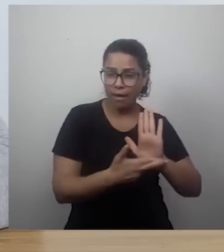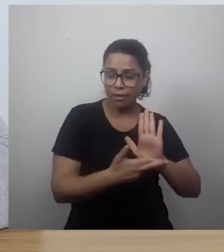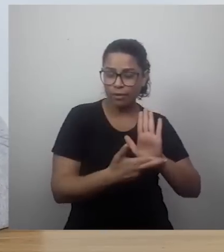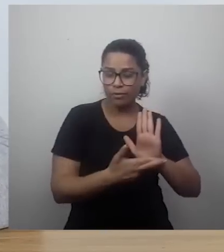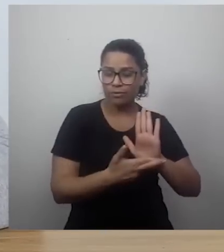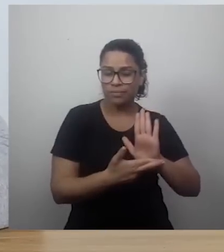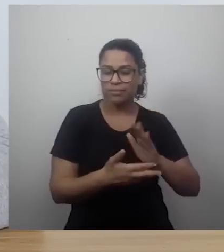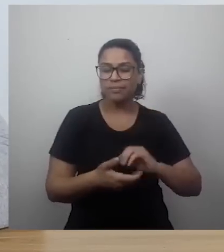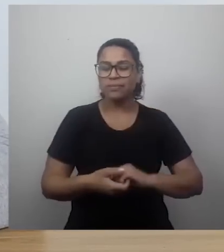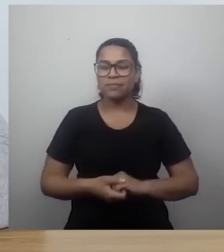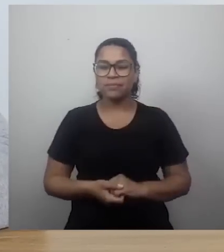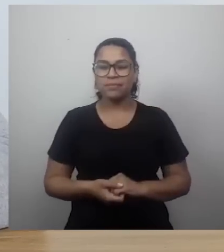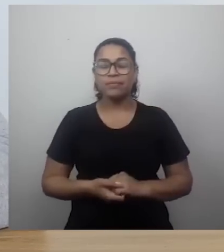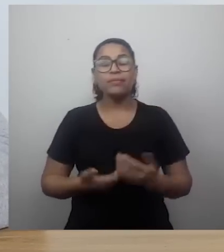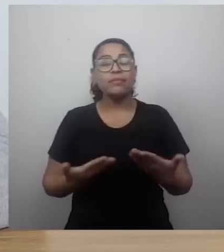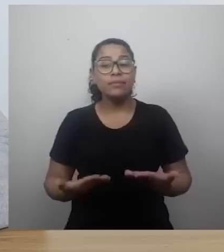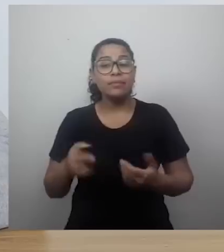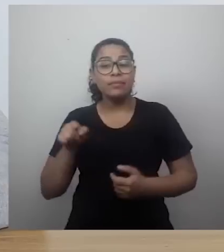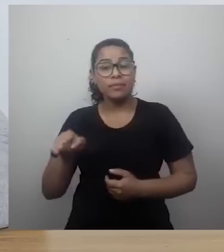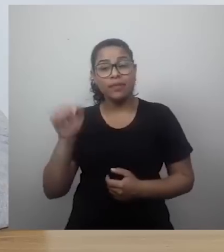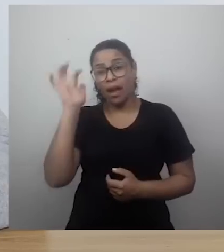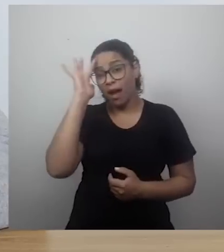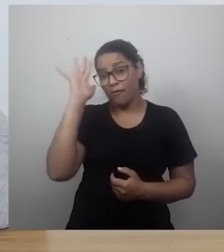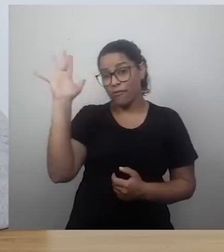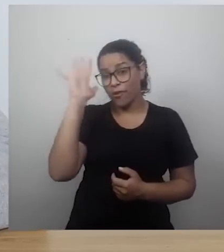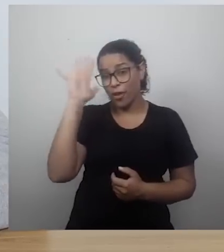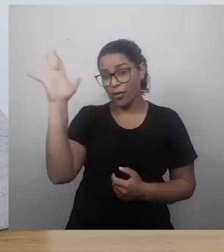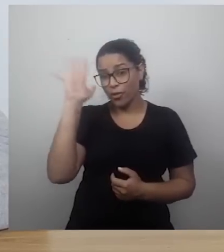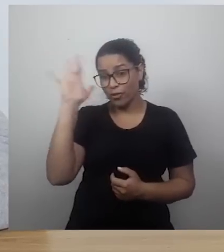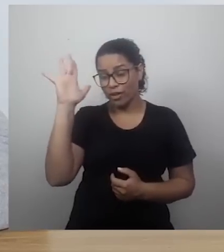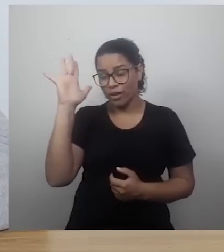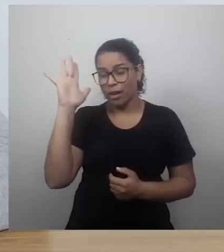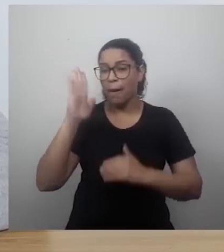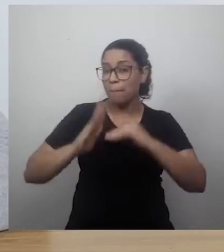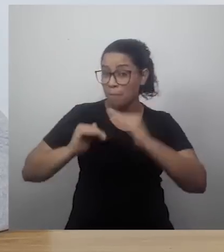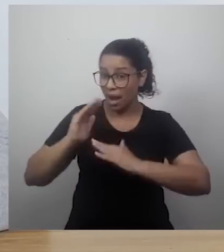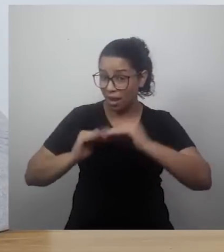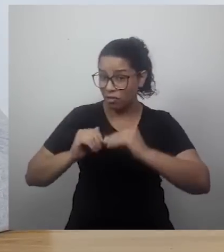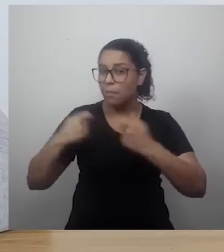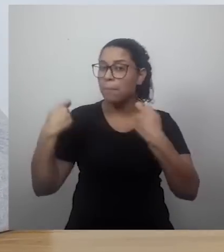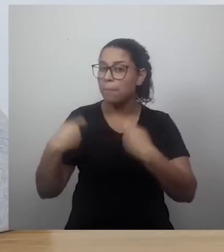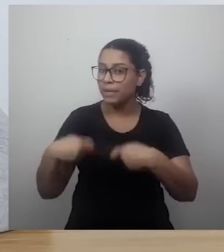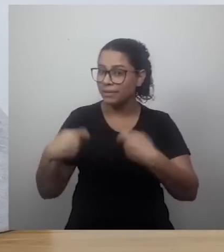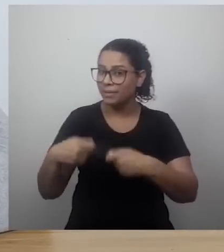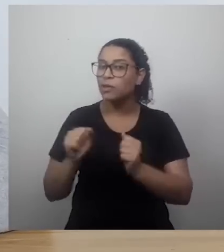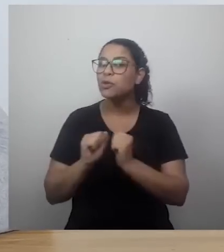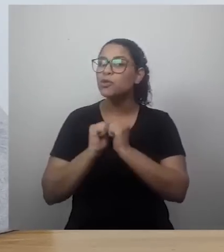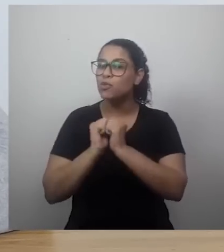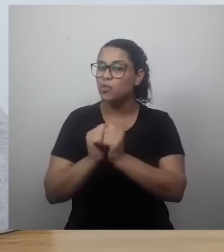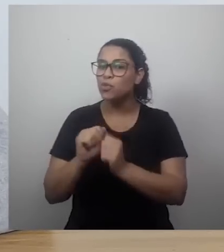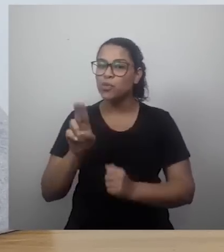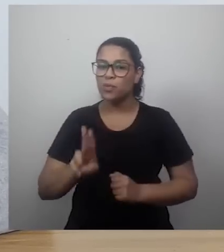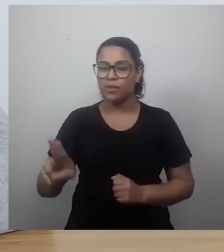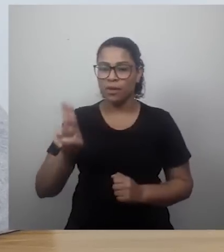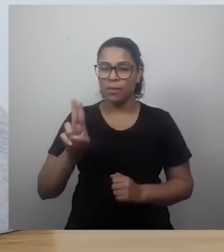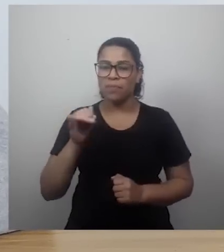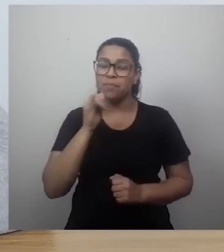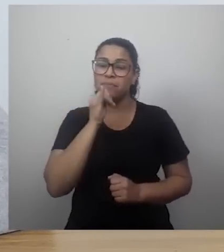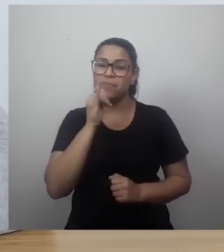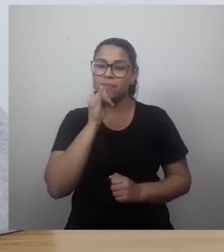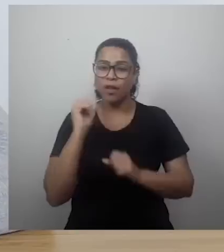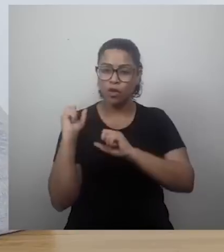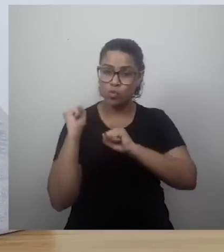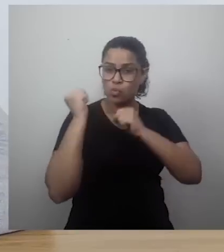artes marciais possuem uma filosofia, a qual seus praticantes devem seguir. No judô, por exemplo,